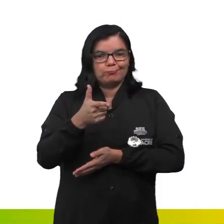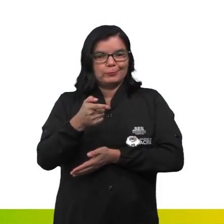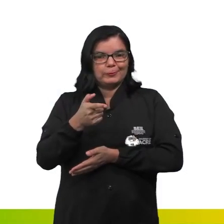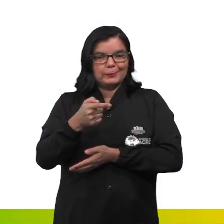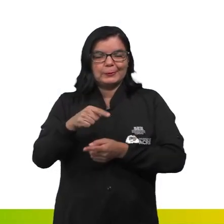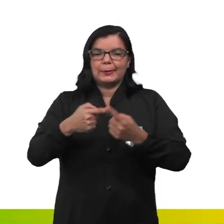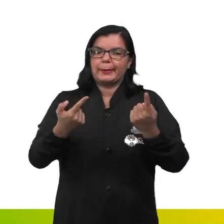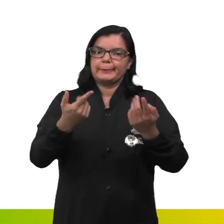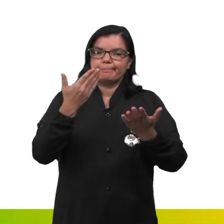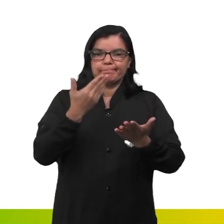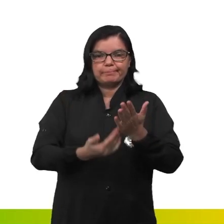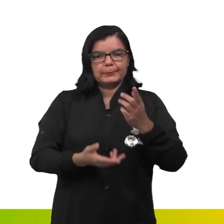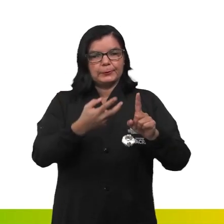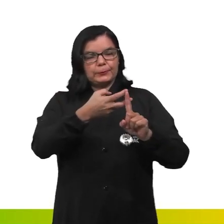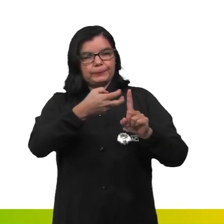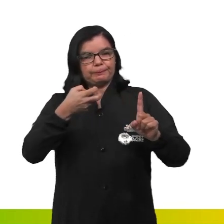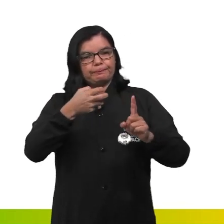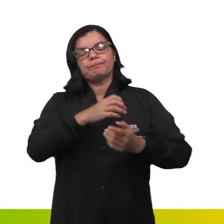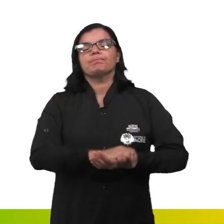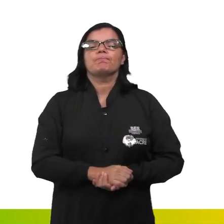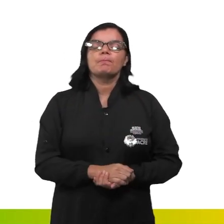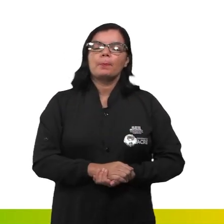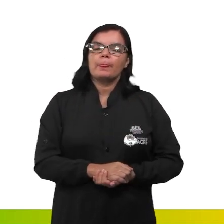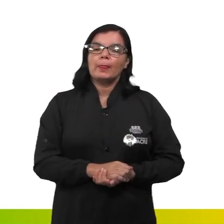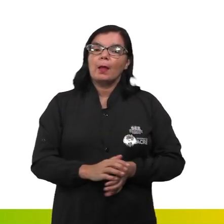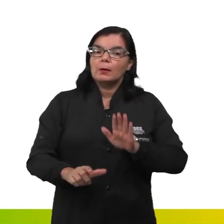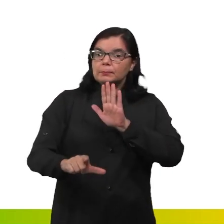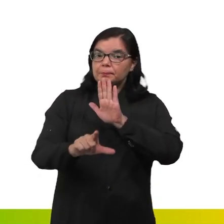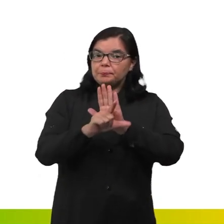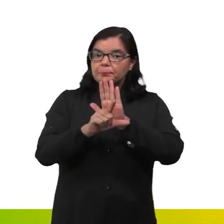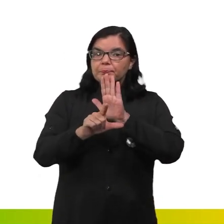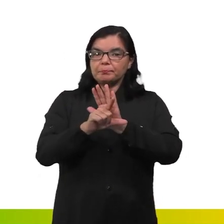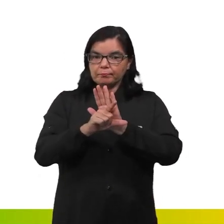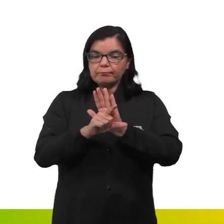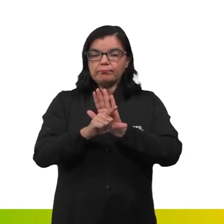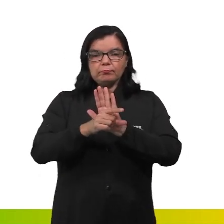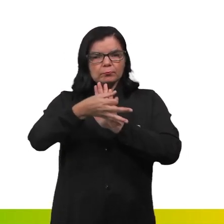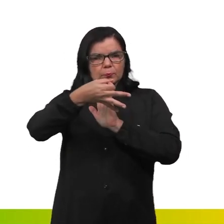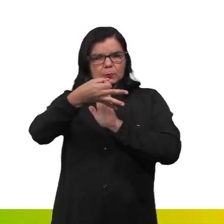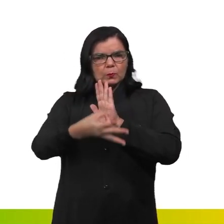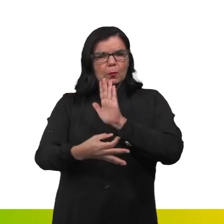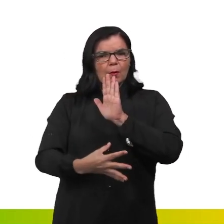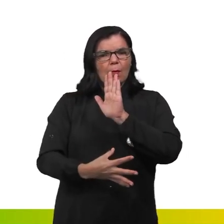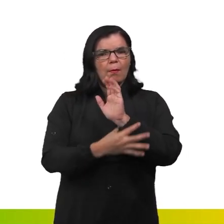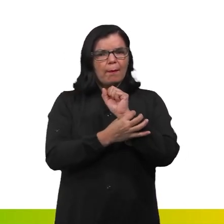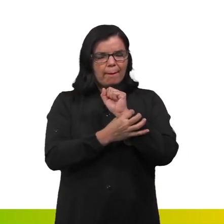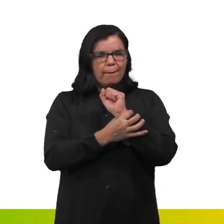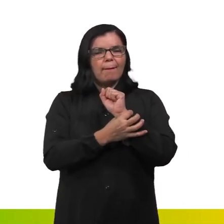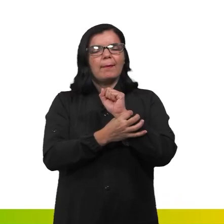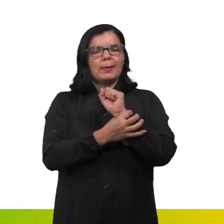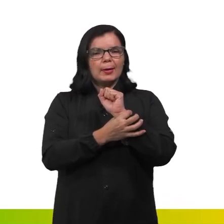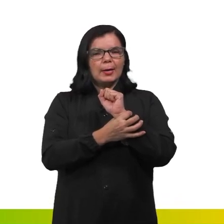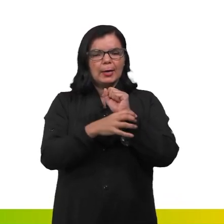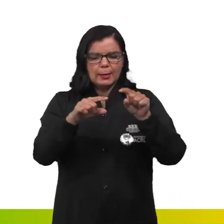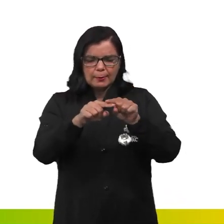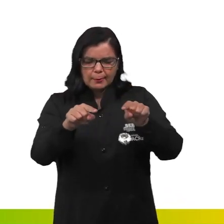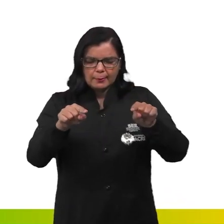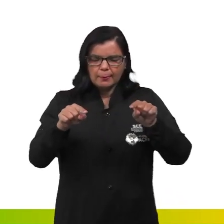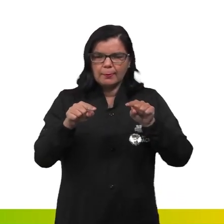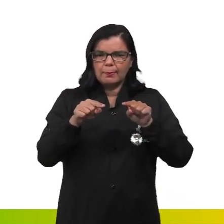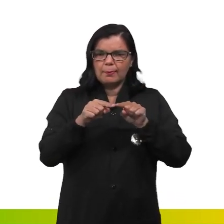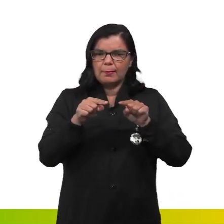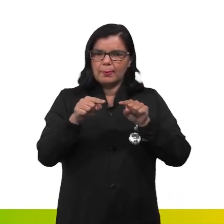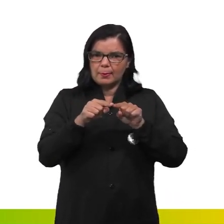Então, pessoal, apesar de nós termos aí leis, né, um aparato legal que cuida dessas reservas, que cuida